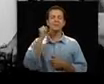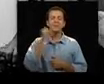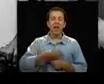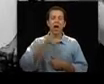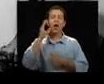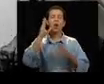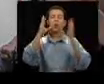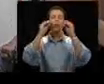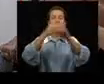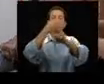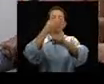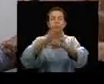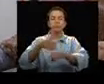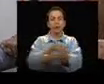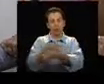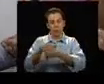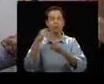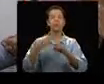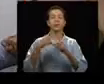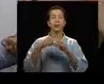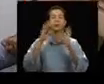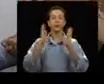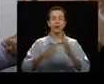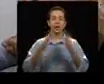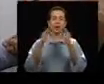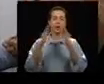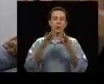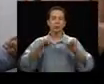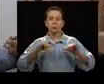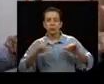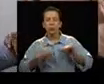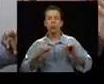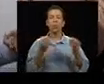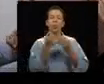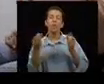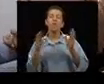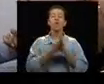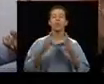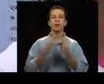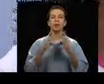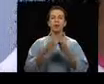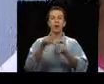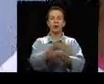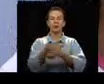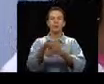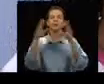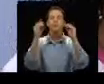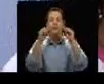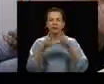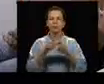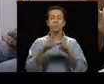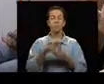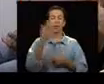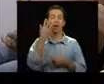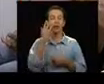aí ela desaba. Ela tinha passado a noite na rua, porque ela tinha sido agredida em casa, e ela não tinha como voltar para casa, passou a noite